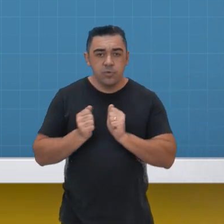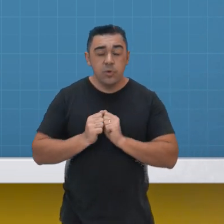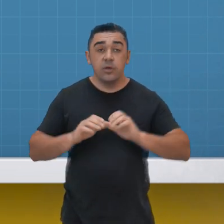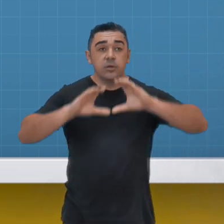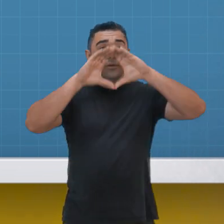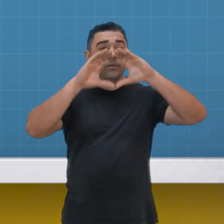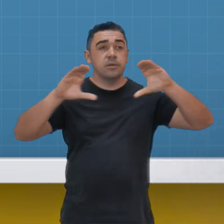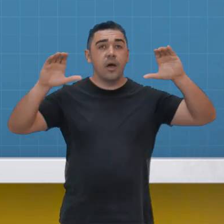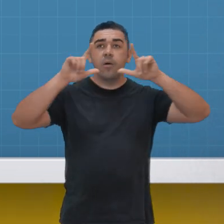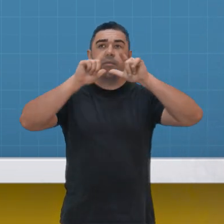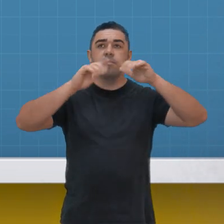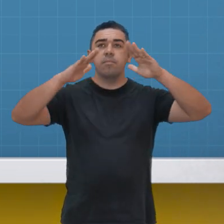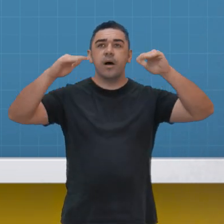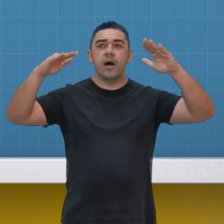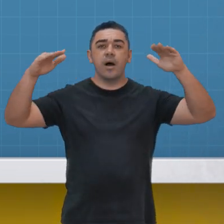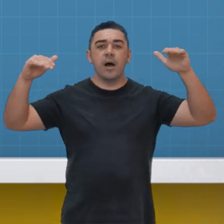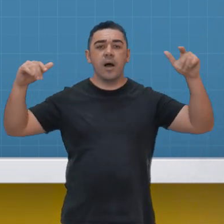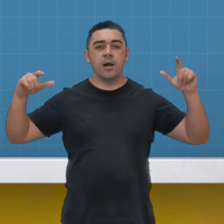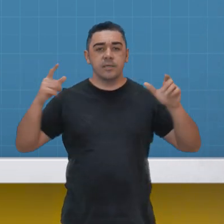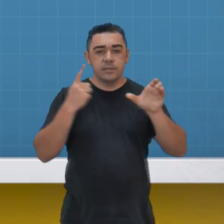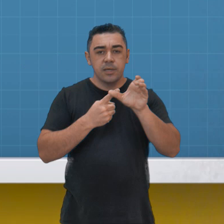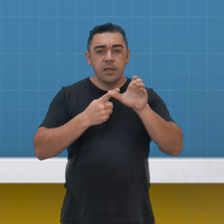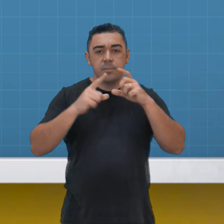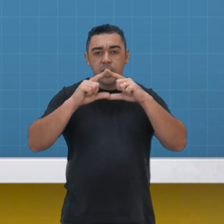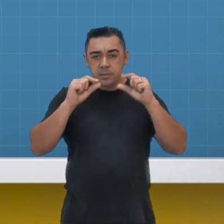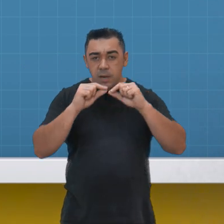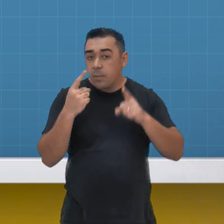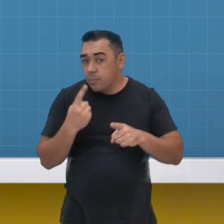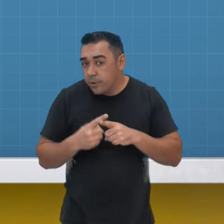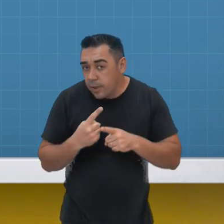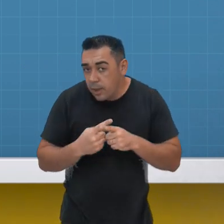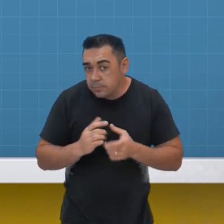O céu é o mar de Brasília. Por quê?